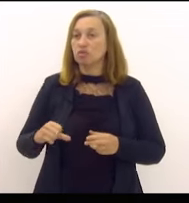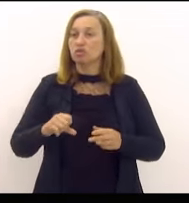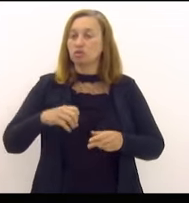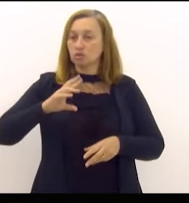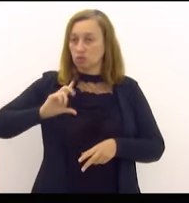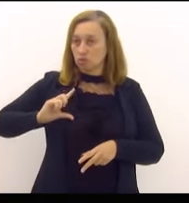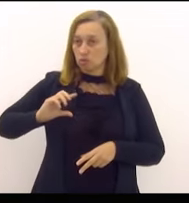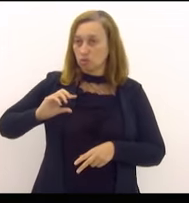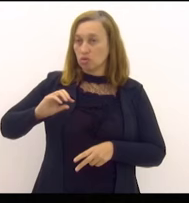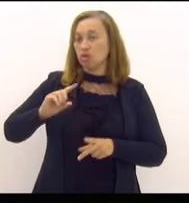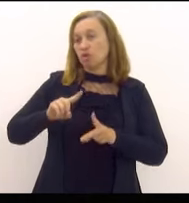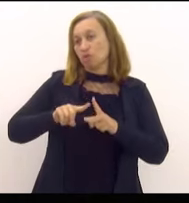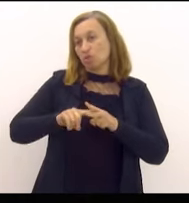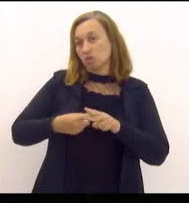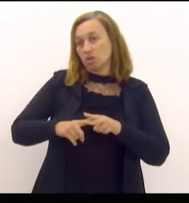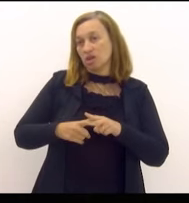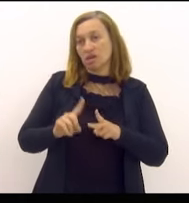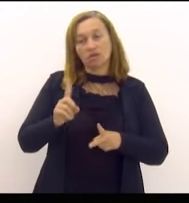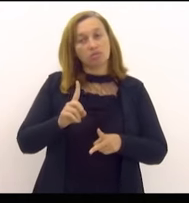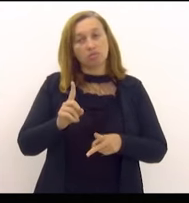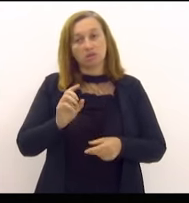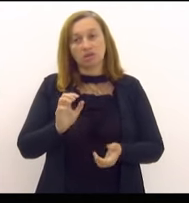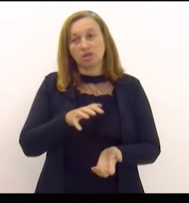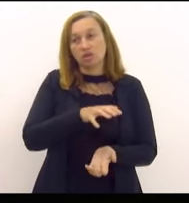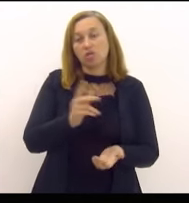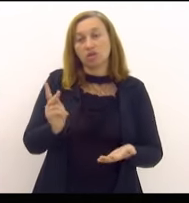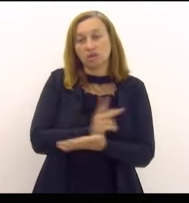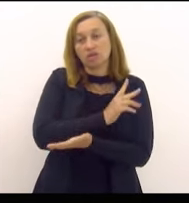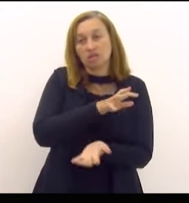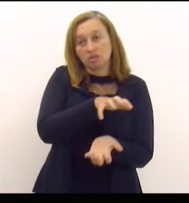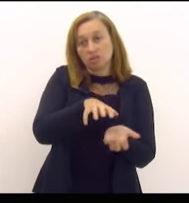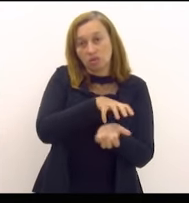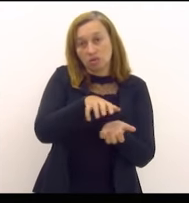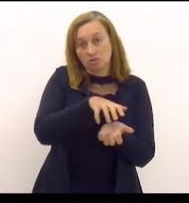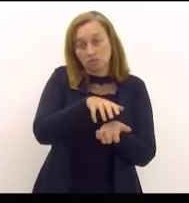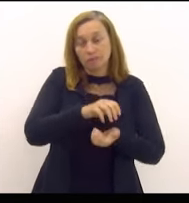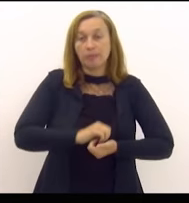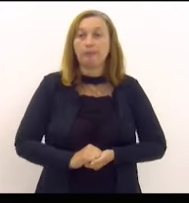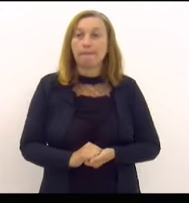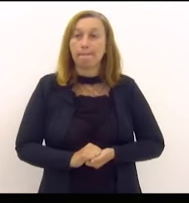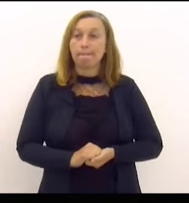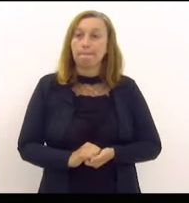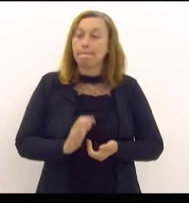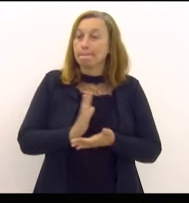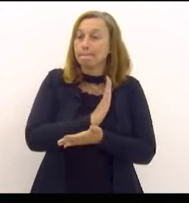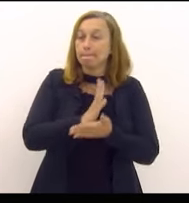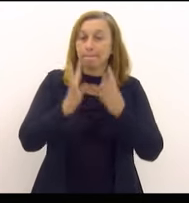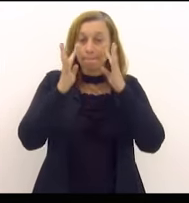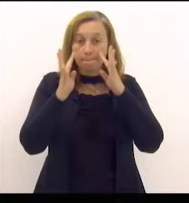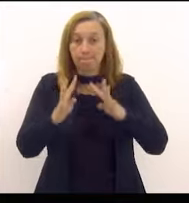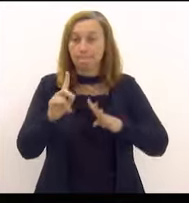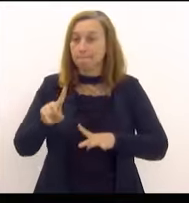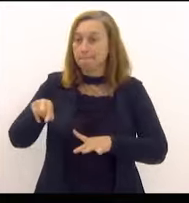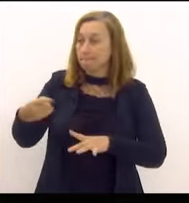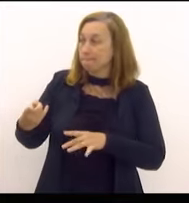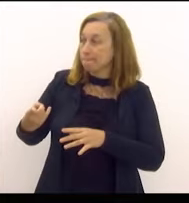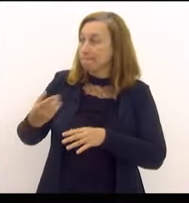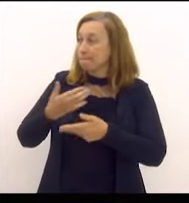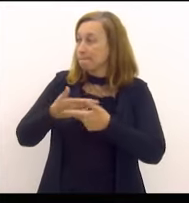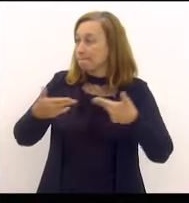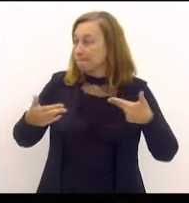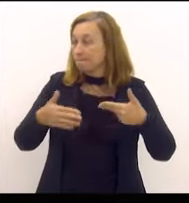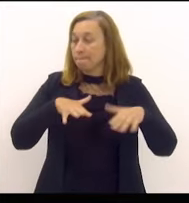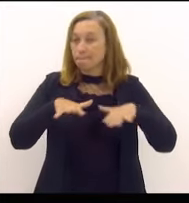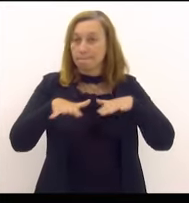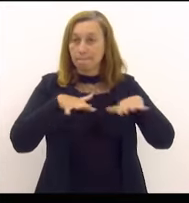de repente, essa paralisação não teria acontecido. E não estariam buscando alguma atenção, depois de tantos movimentos que